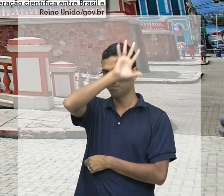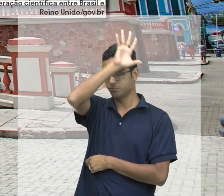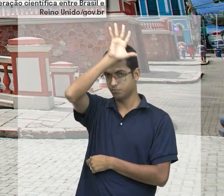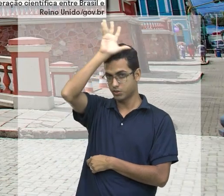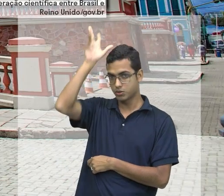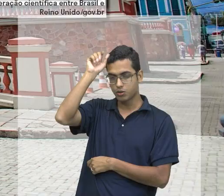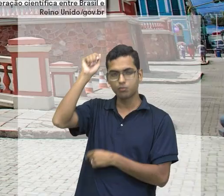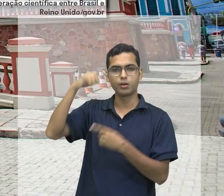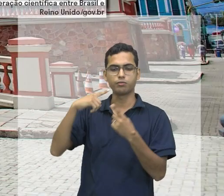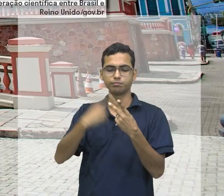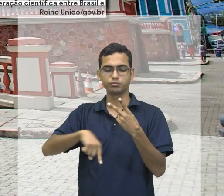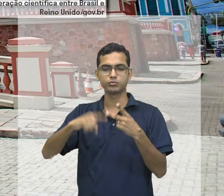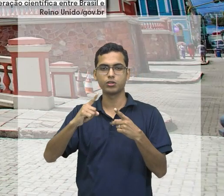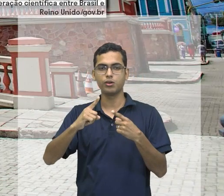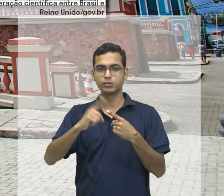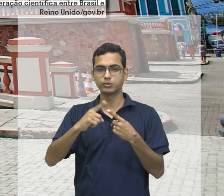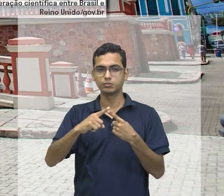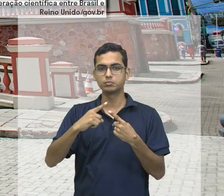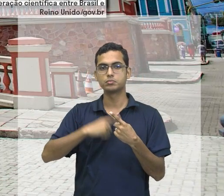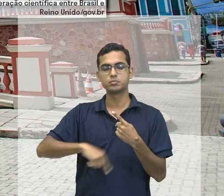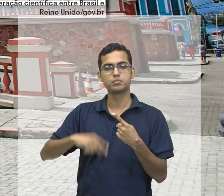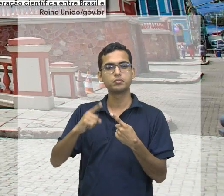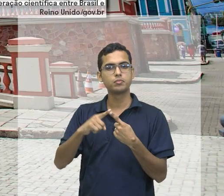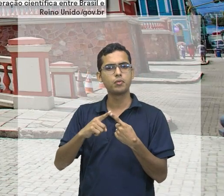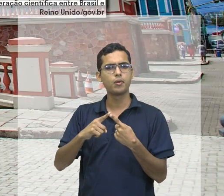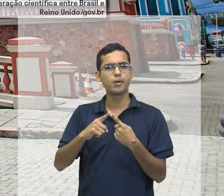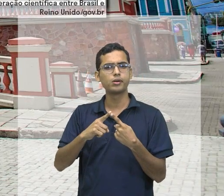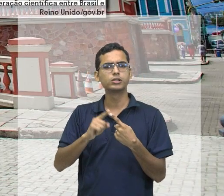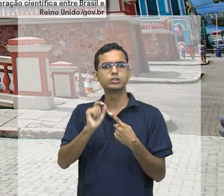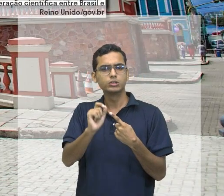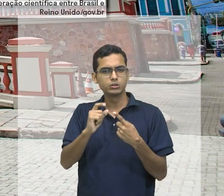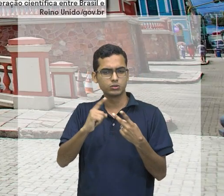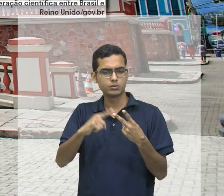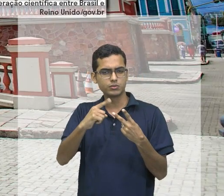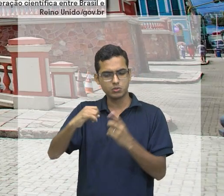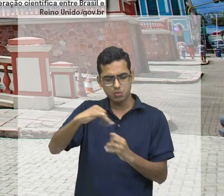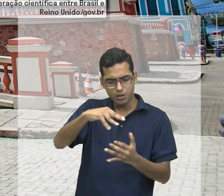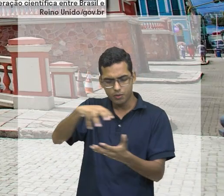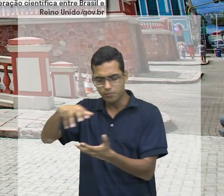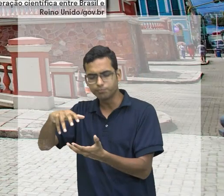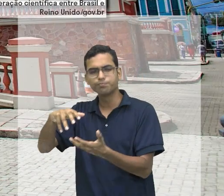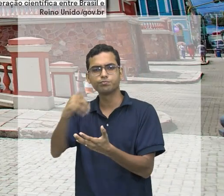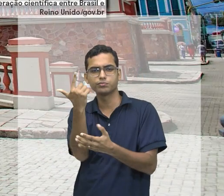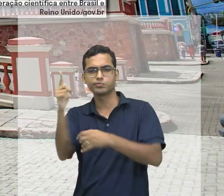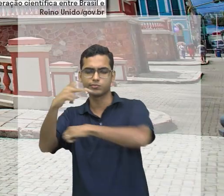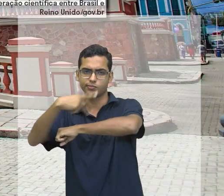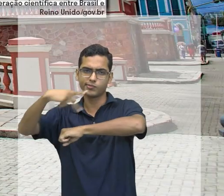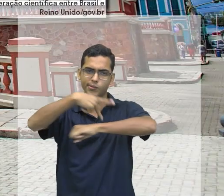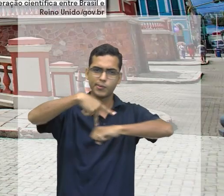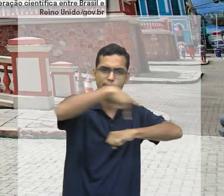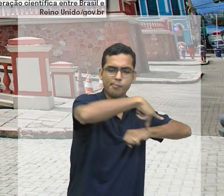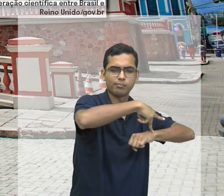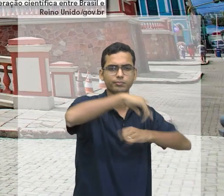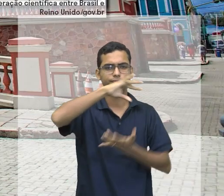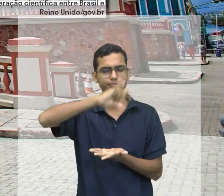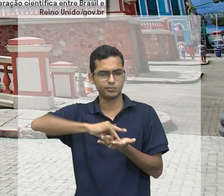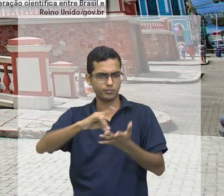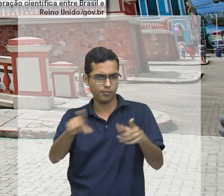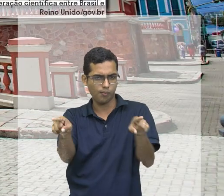que participam de projetos científicos internacionais. Então, eles utilizam o inglês como língua de pesquisa